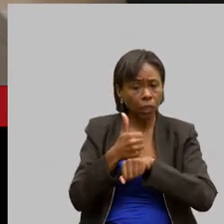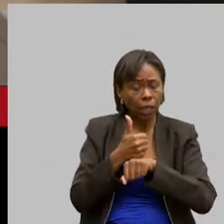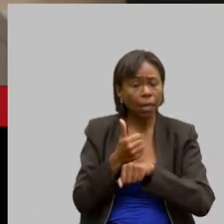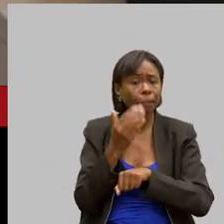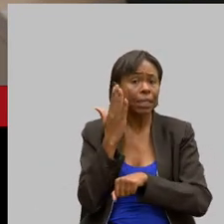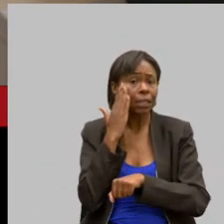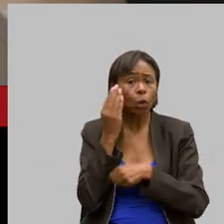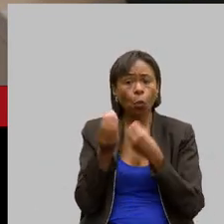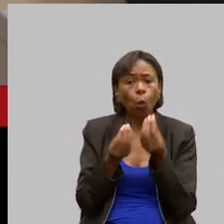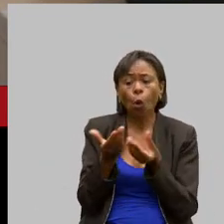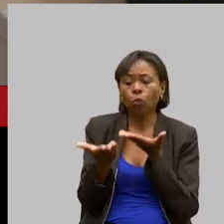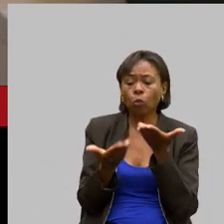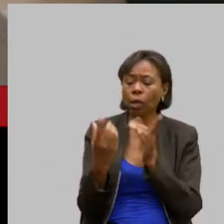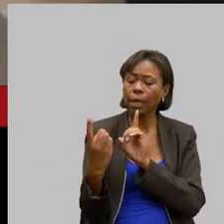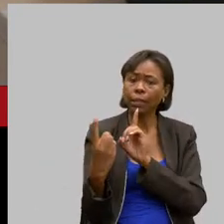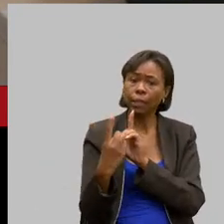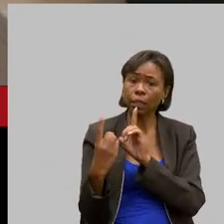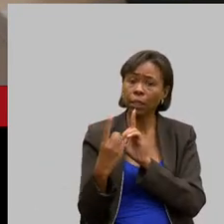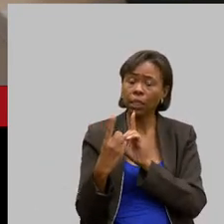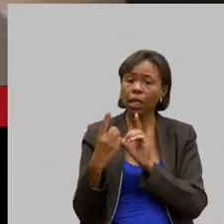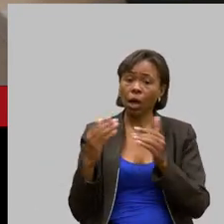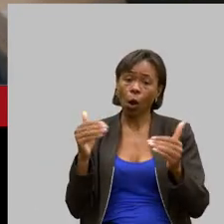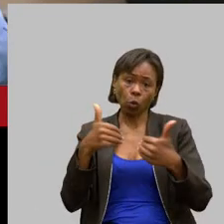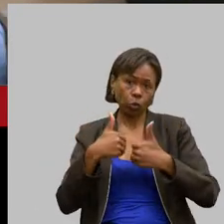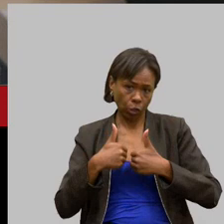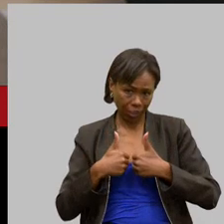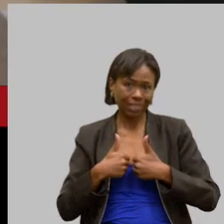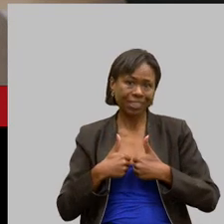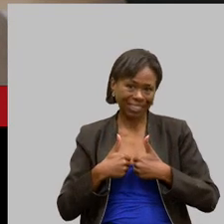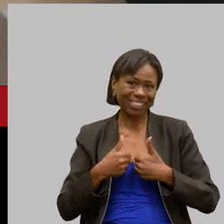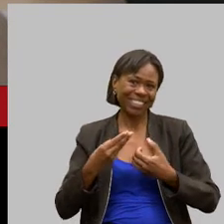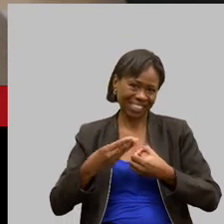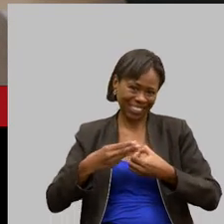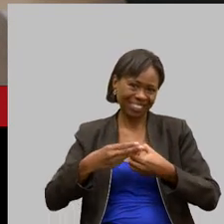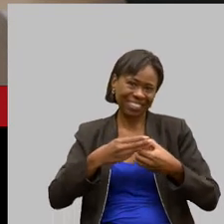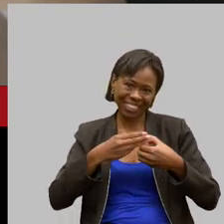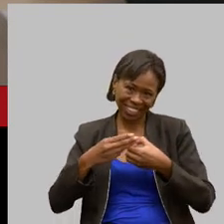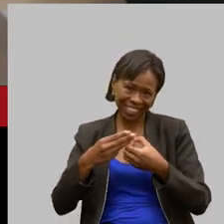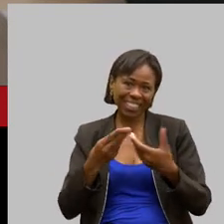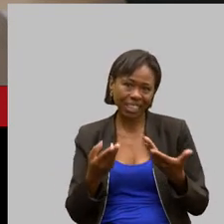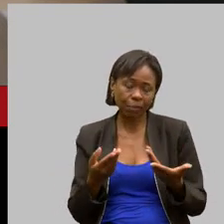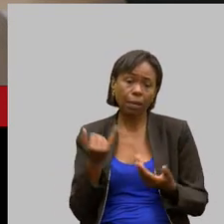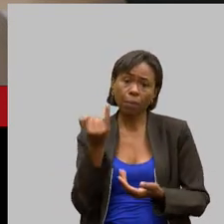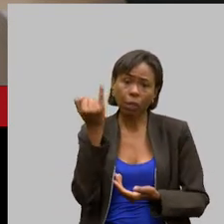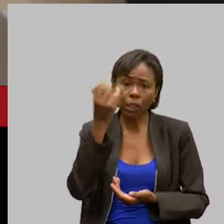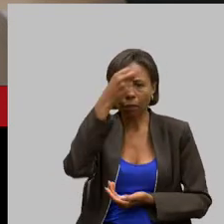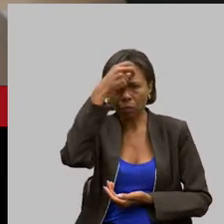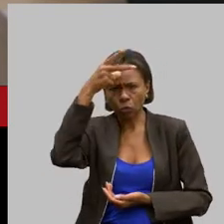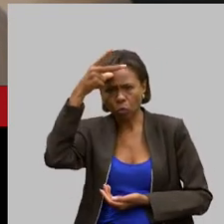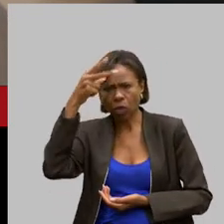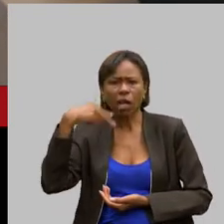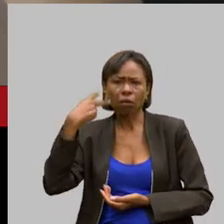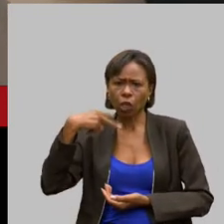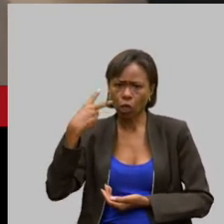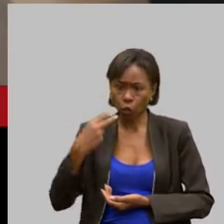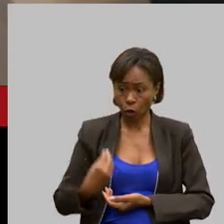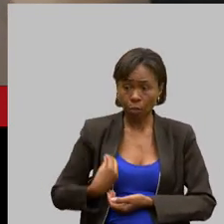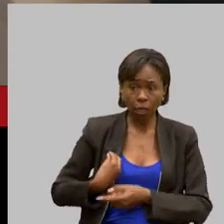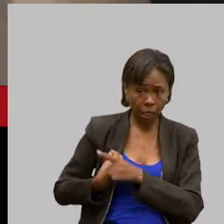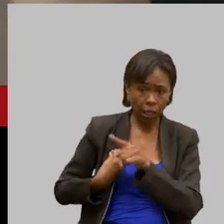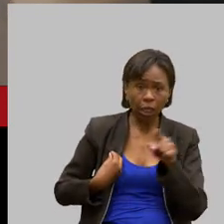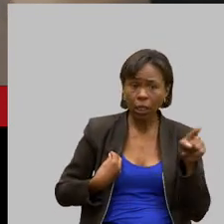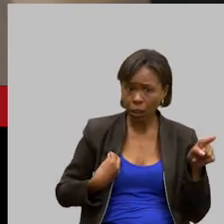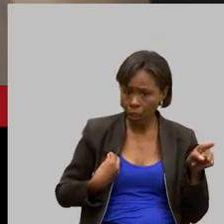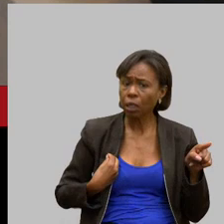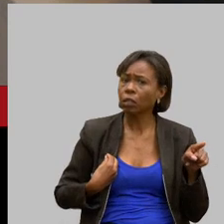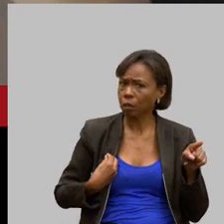autistas das pessoas com deficiência nos municípios então é importante os nossos vereadores prefeitos vice-prefeito estão aqui presente já deixar isso no horizonte